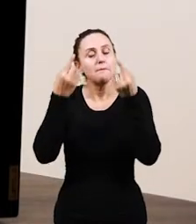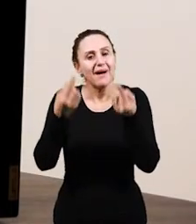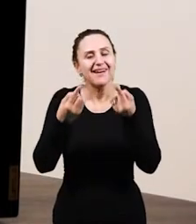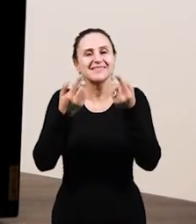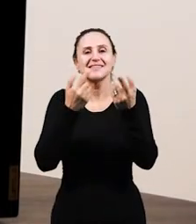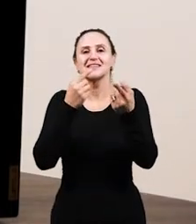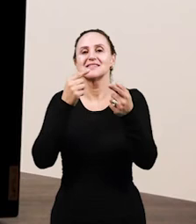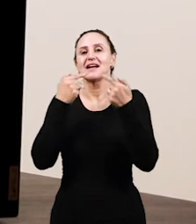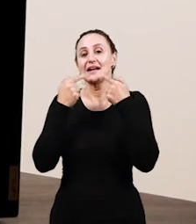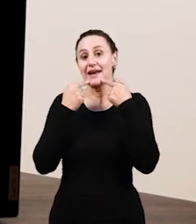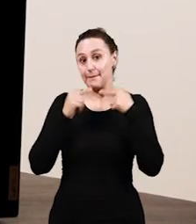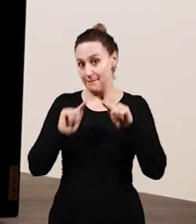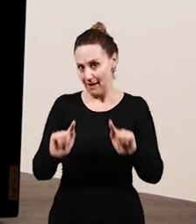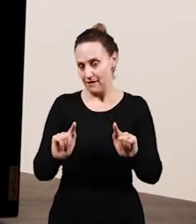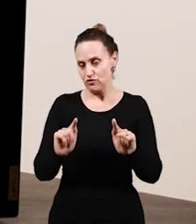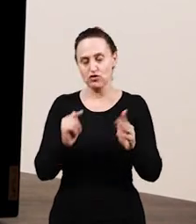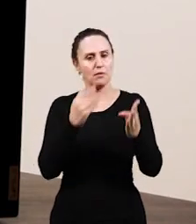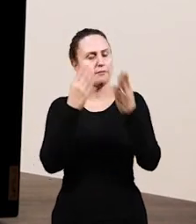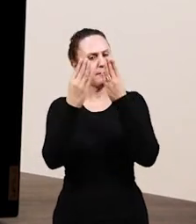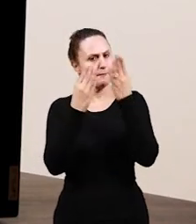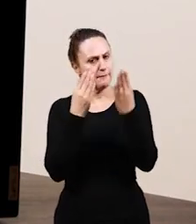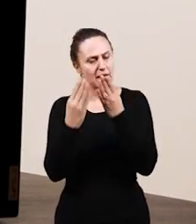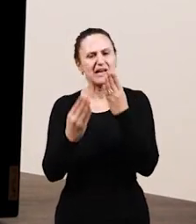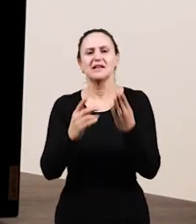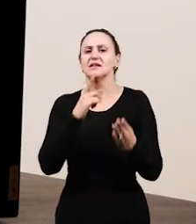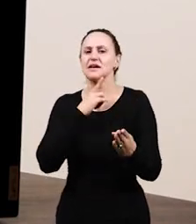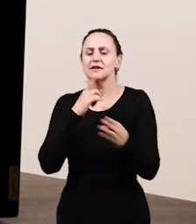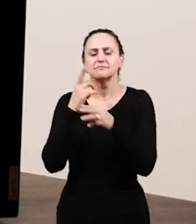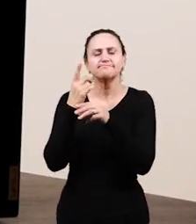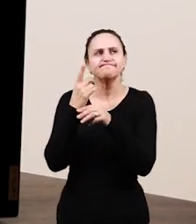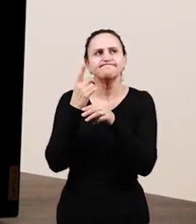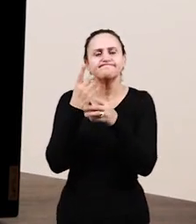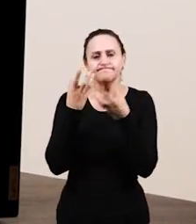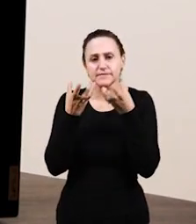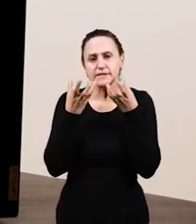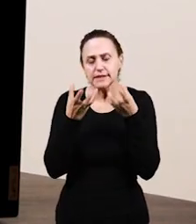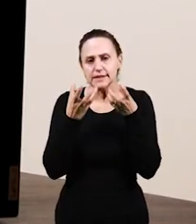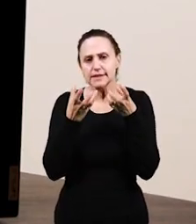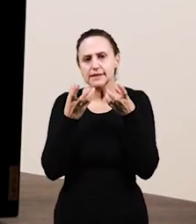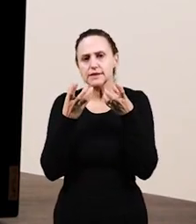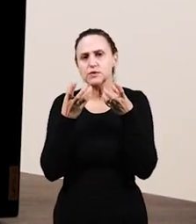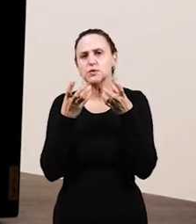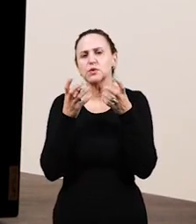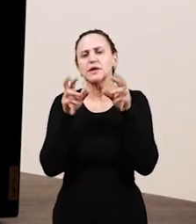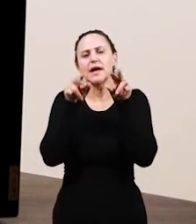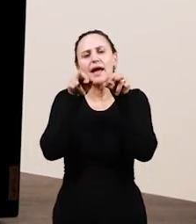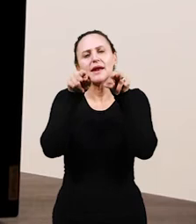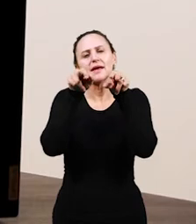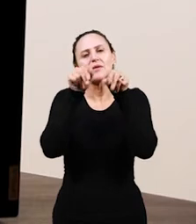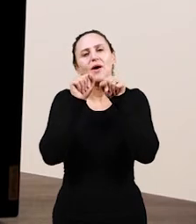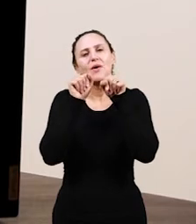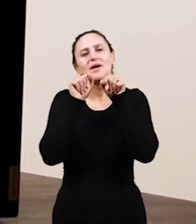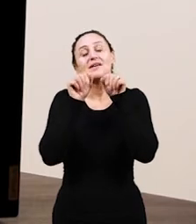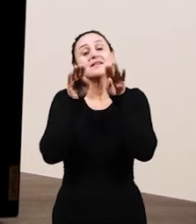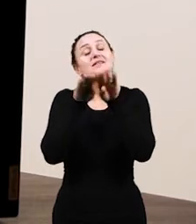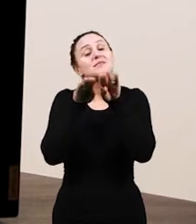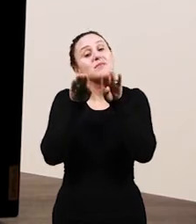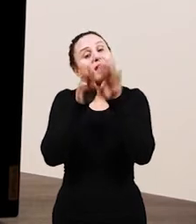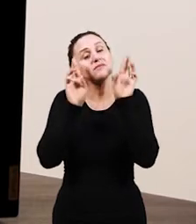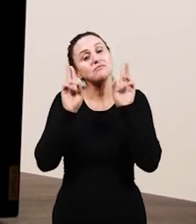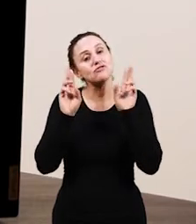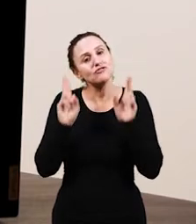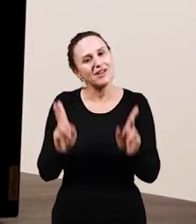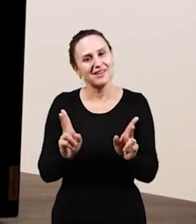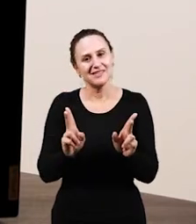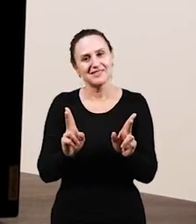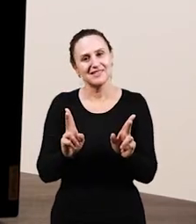gramáticas comparadas como o nome já diz elas elas buscavam as semelhanças e também as diferenças entre as